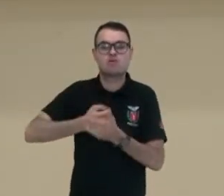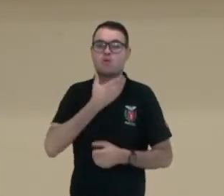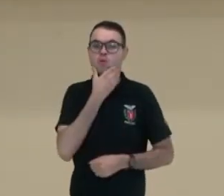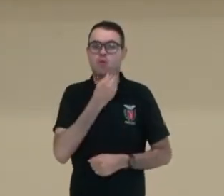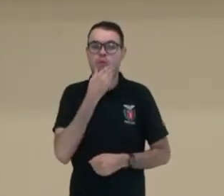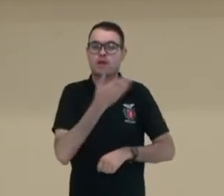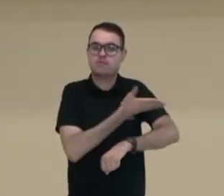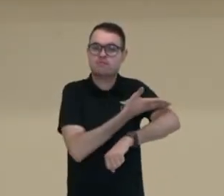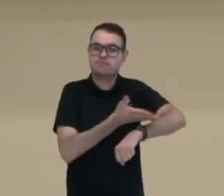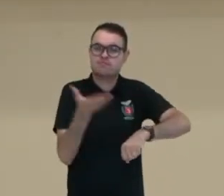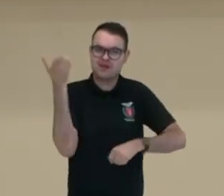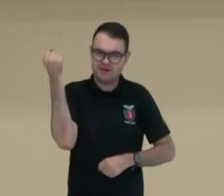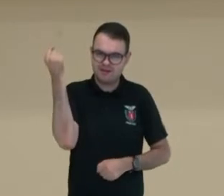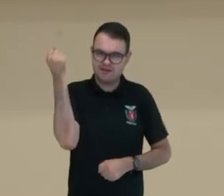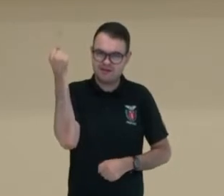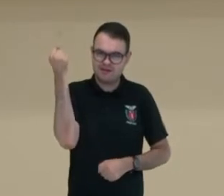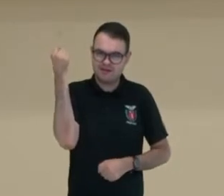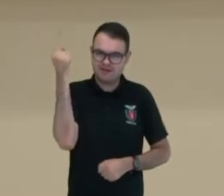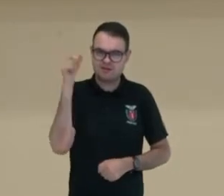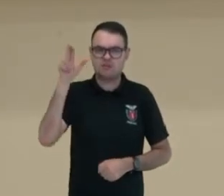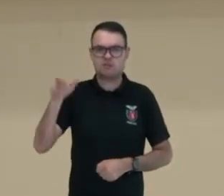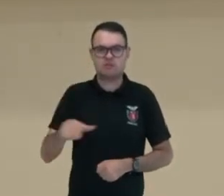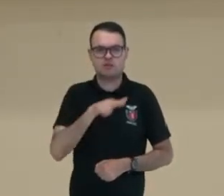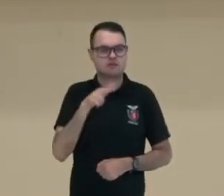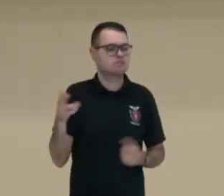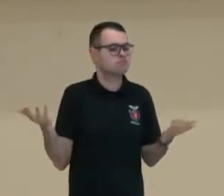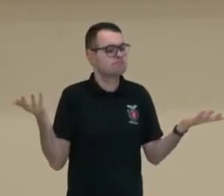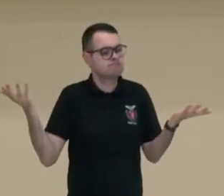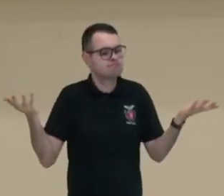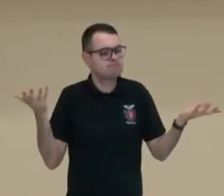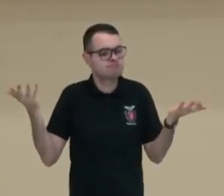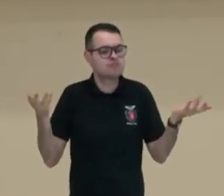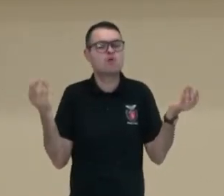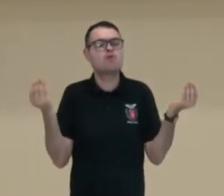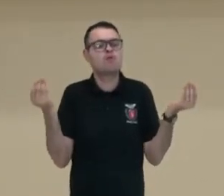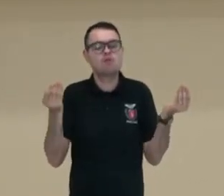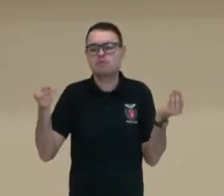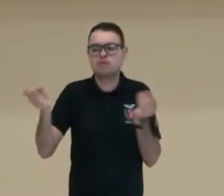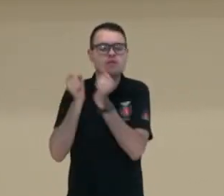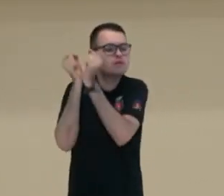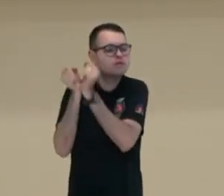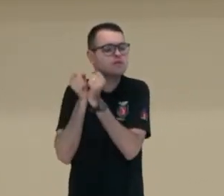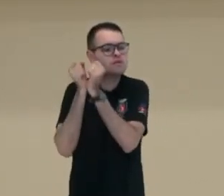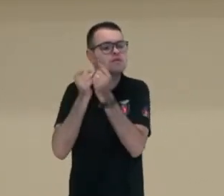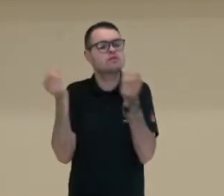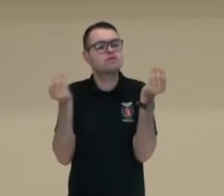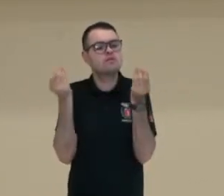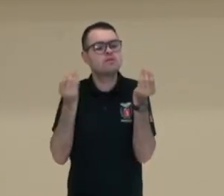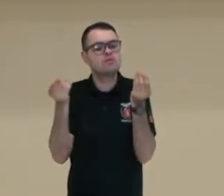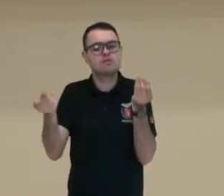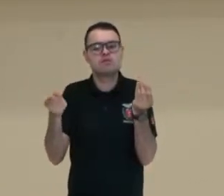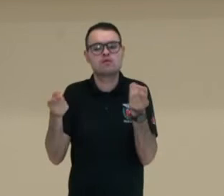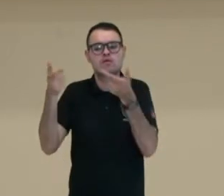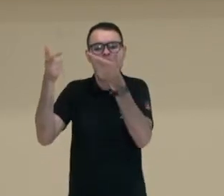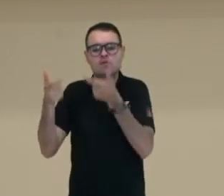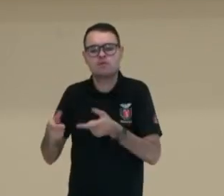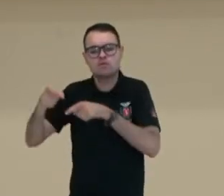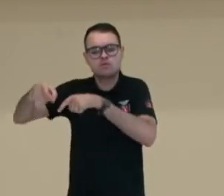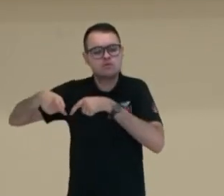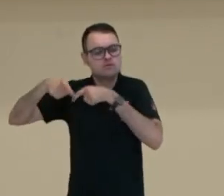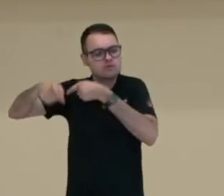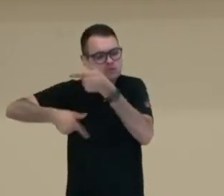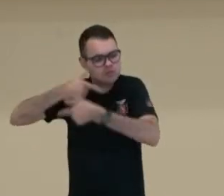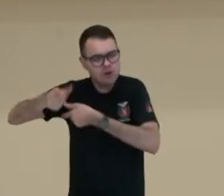os padres faziam aquela pressão ali também. Pô, como é que é? Como é que estão os escravizados da sua chácara, do seu trabalho? Eles